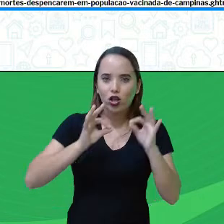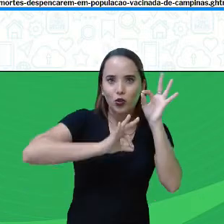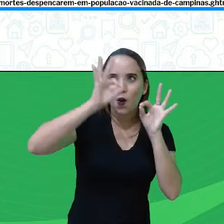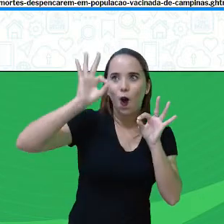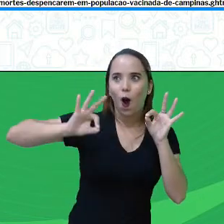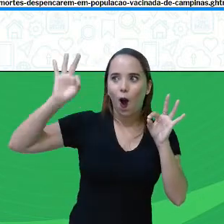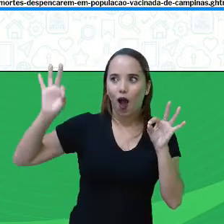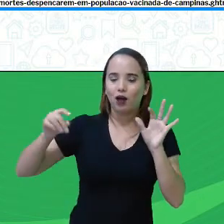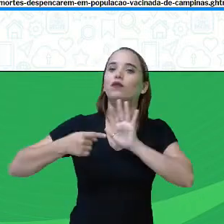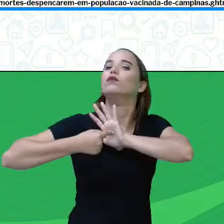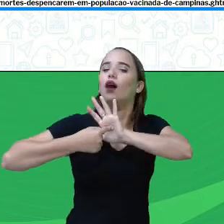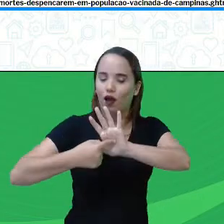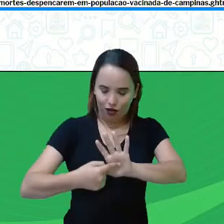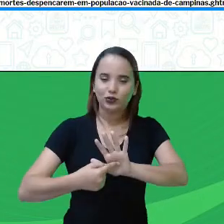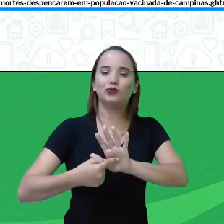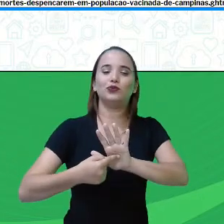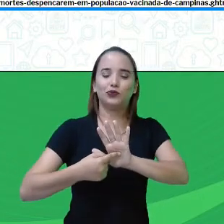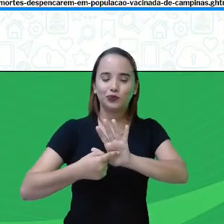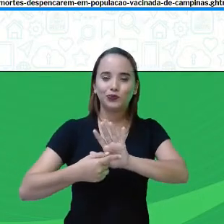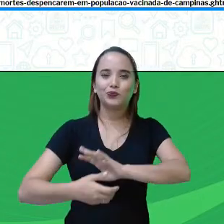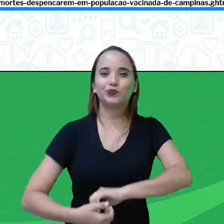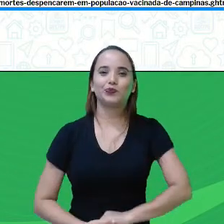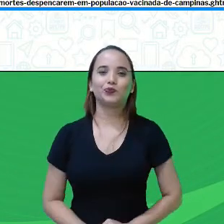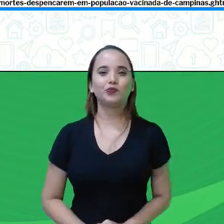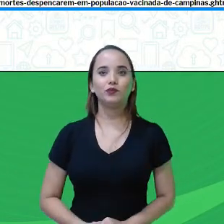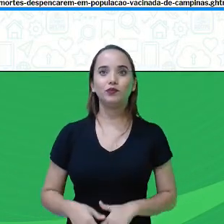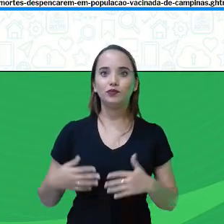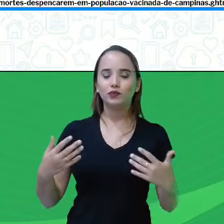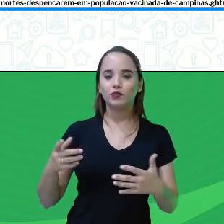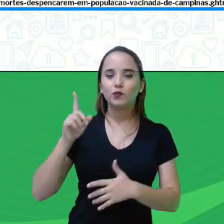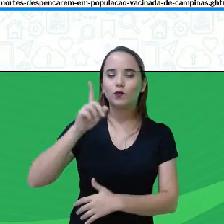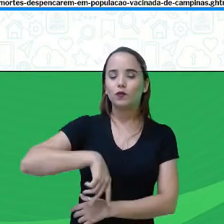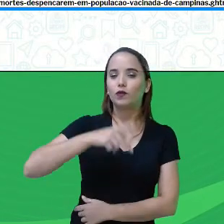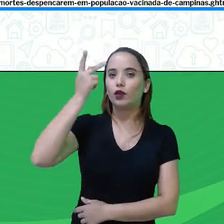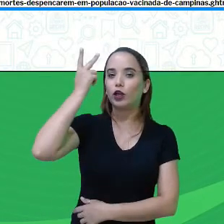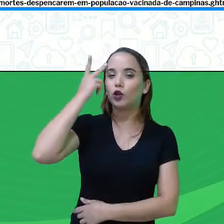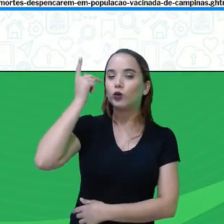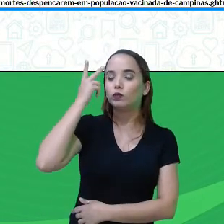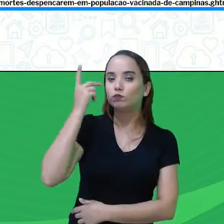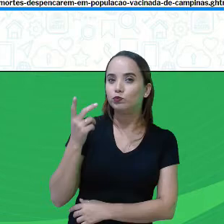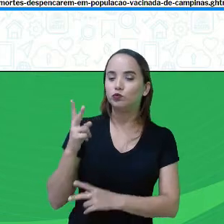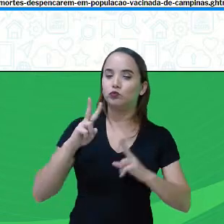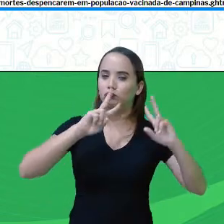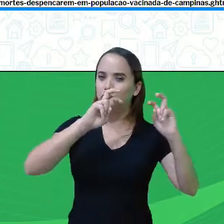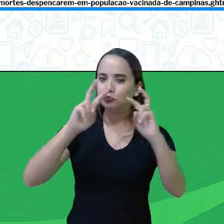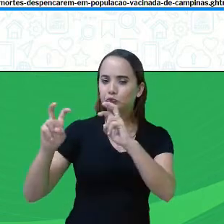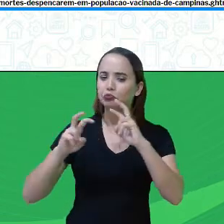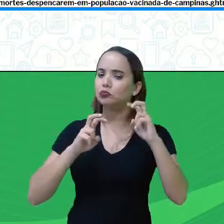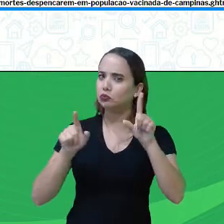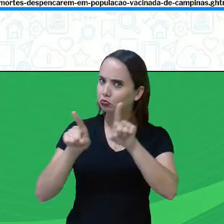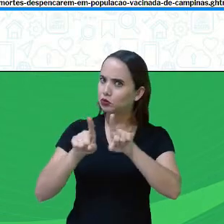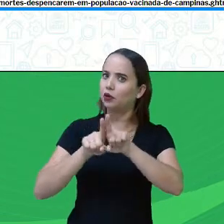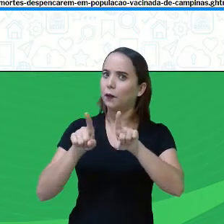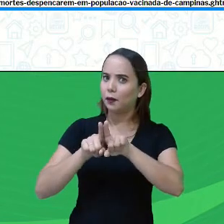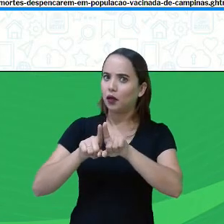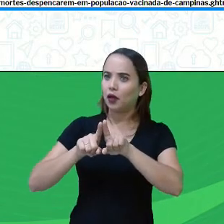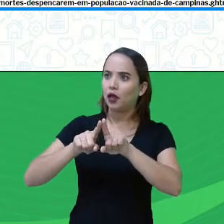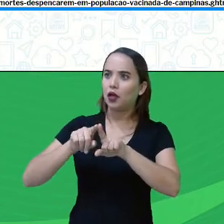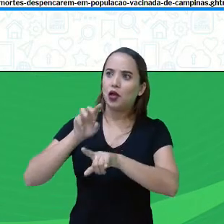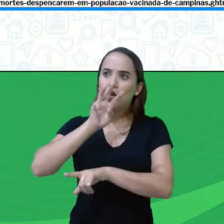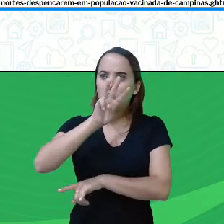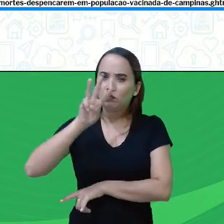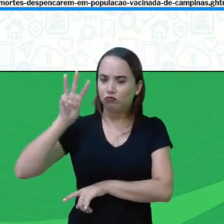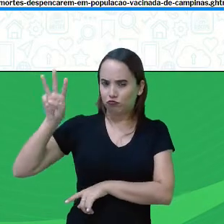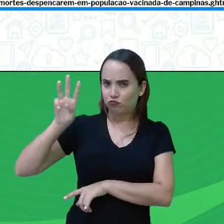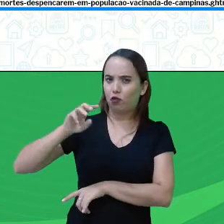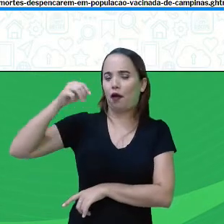a nossa vida. E aí é comum a gente perceber isso em matérias. Eu trouxe o trecho de uma matéria